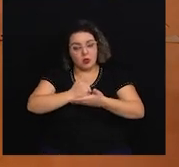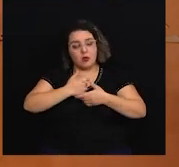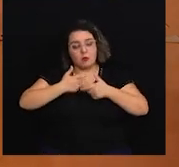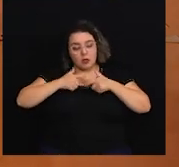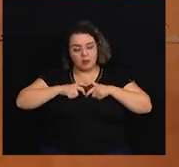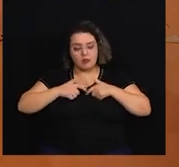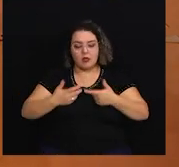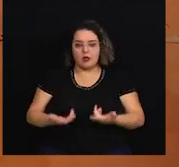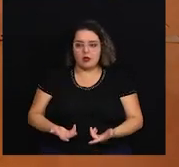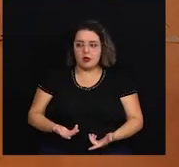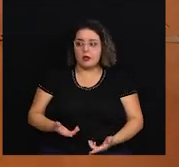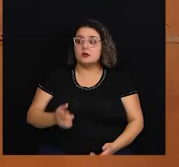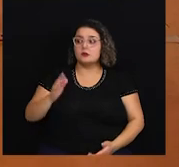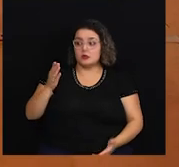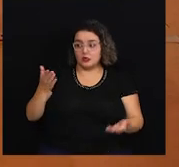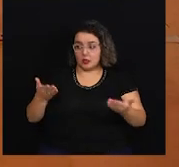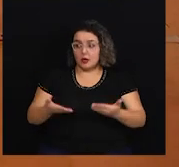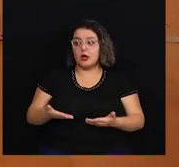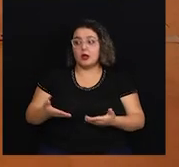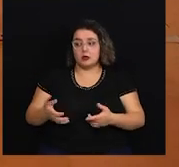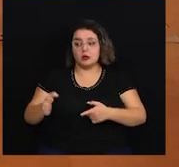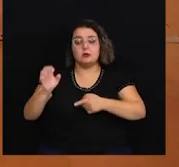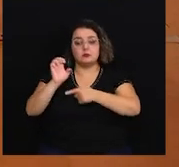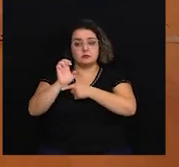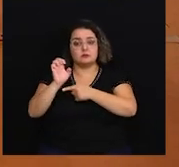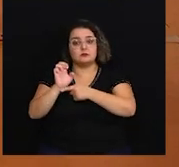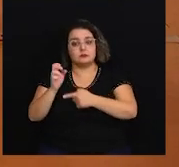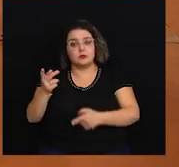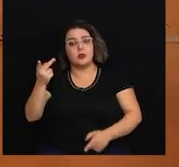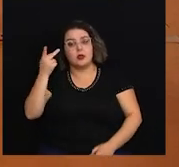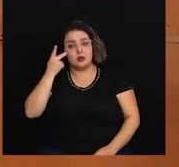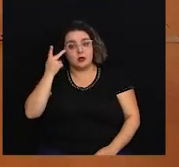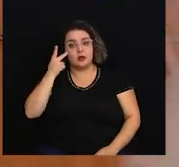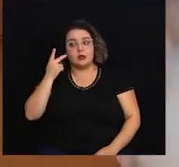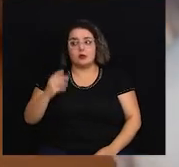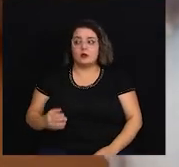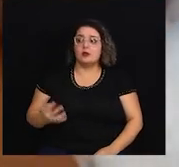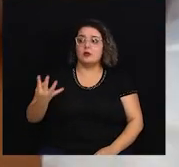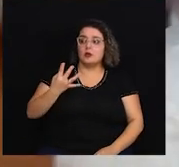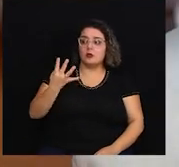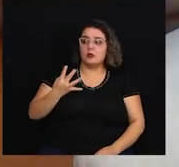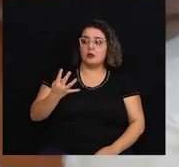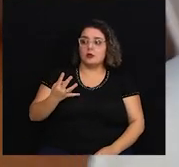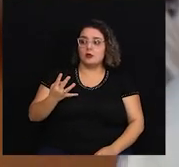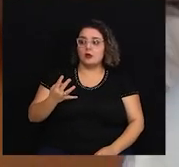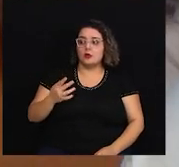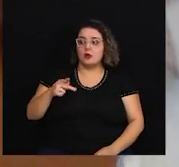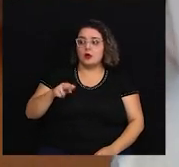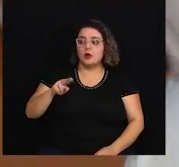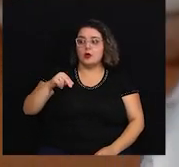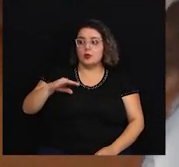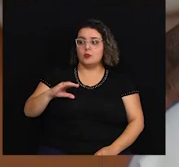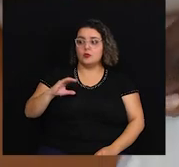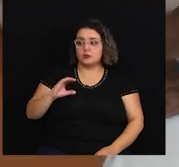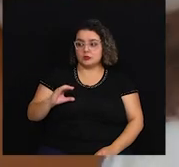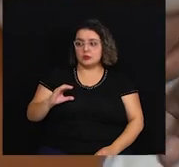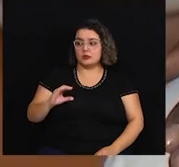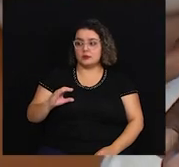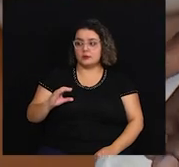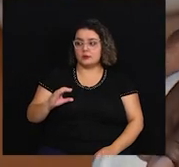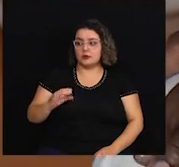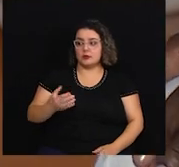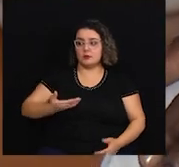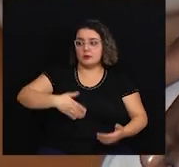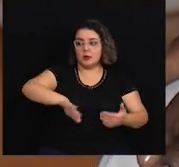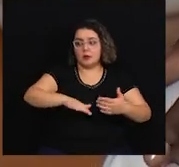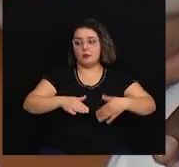agora do Campeonato Paulista recém o último dualismo estamos quarto no geral e você no pulseiro Você conhece movimento